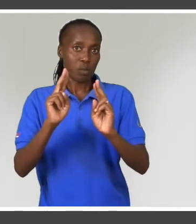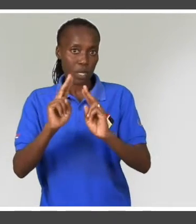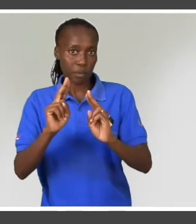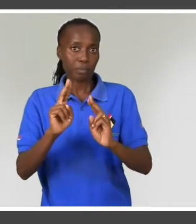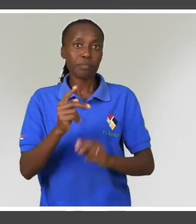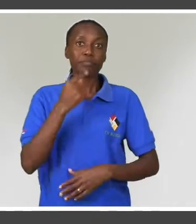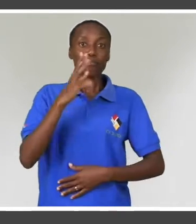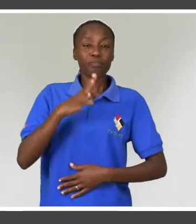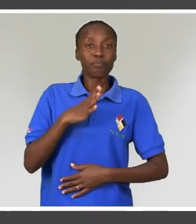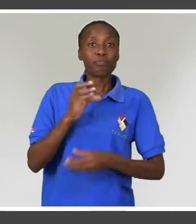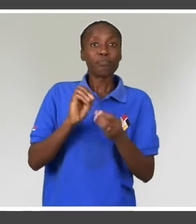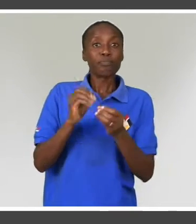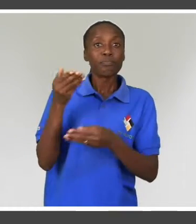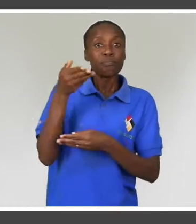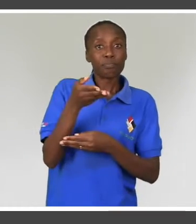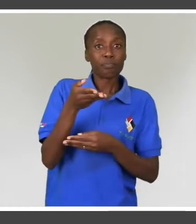da pena.